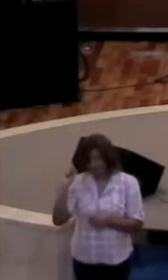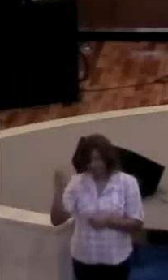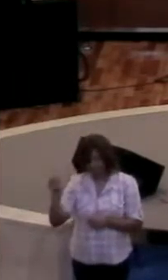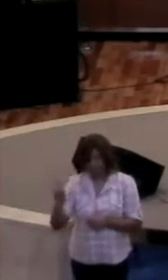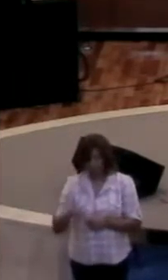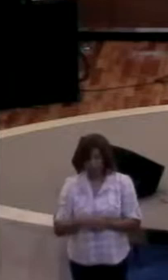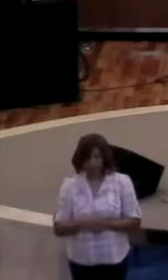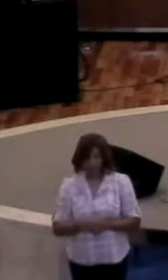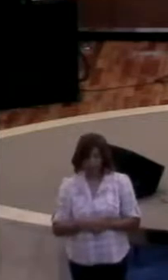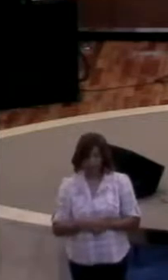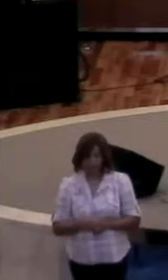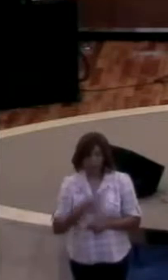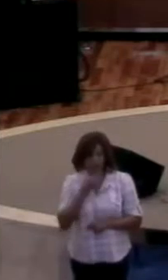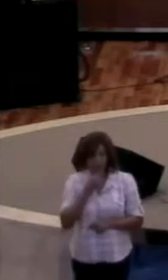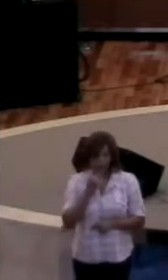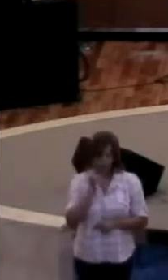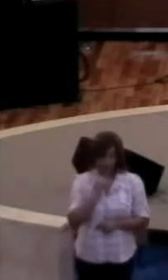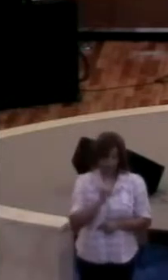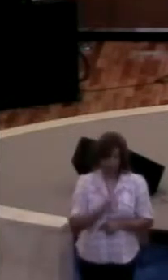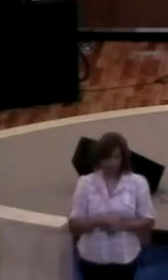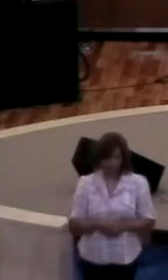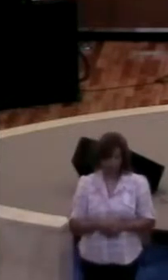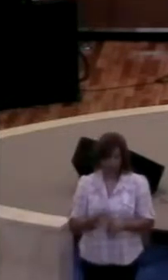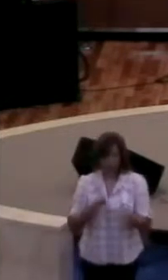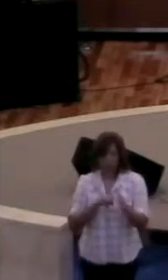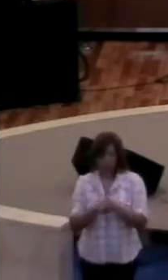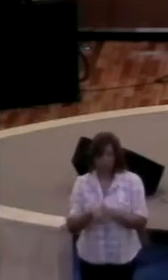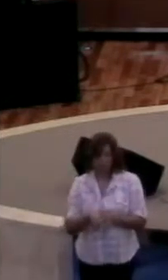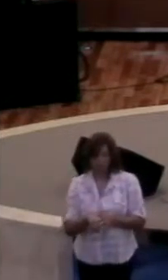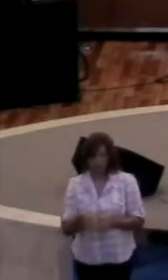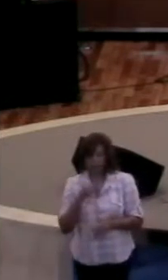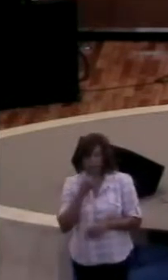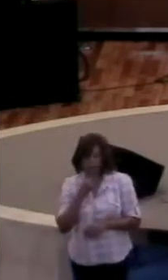Quando chego lá, ele falou assim, perguntei o guia tal.